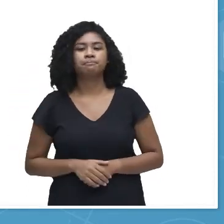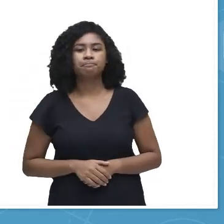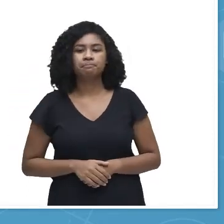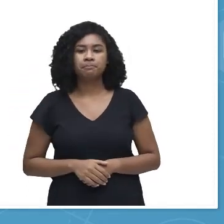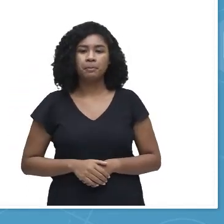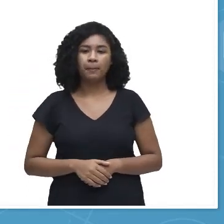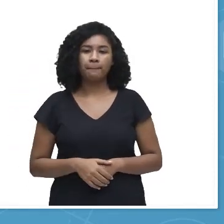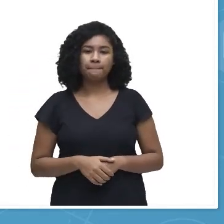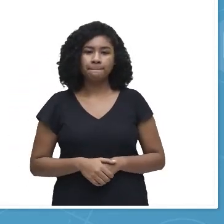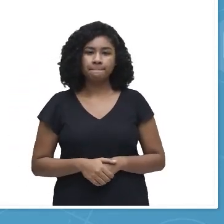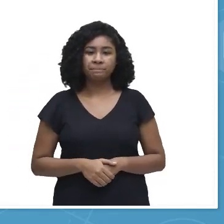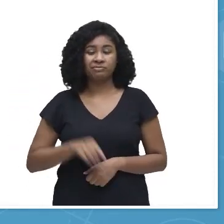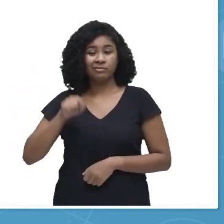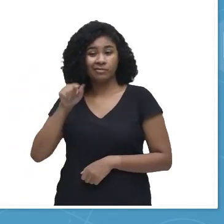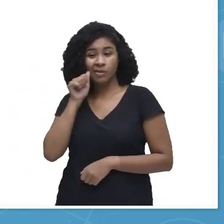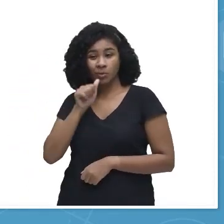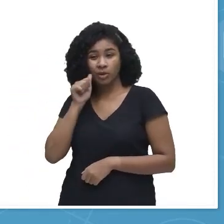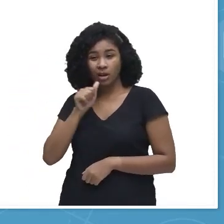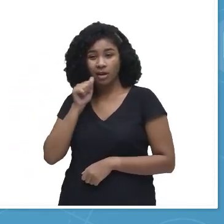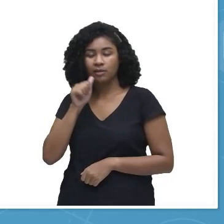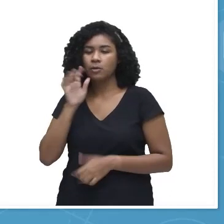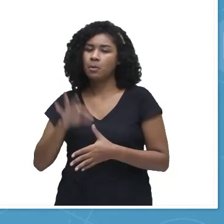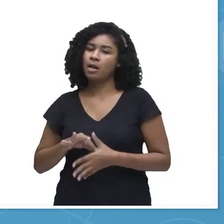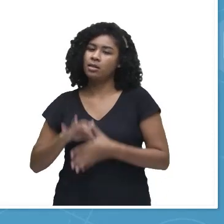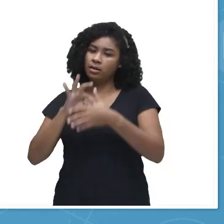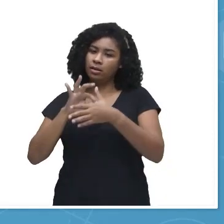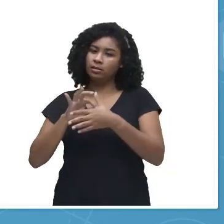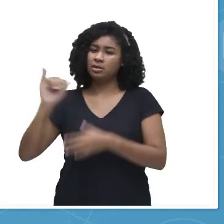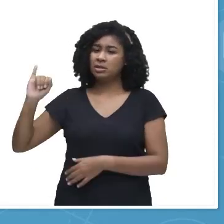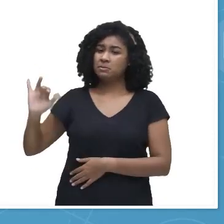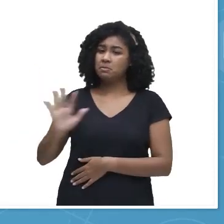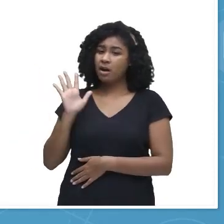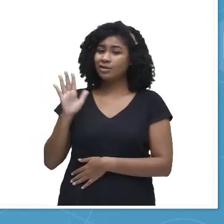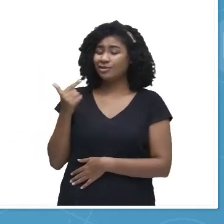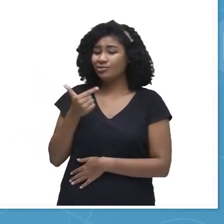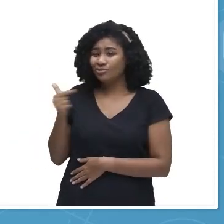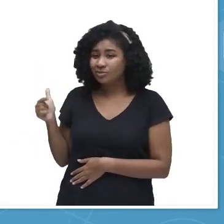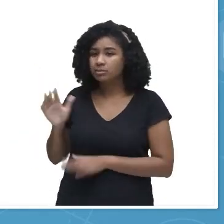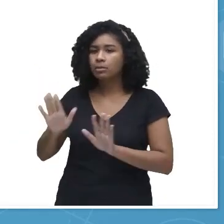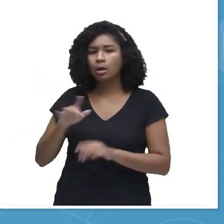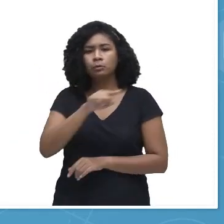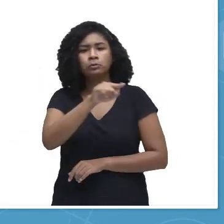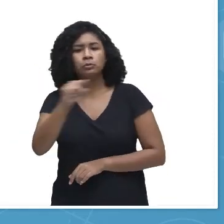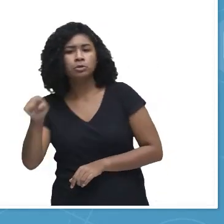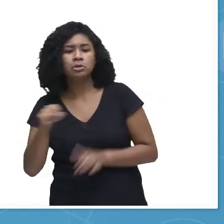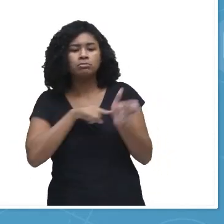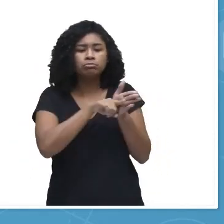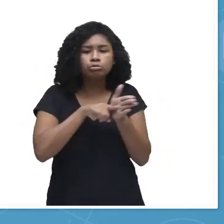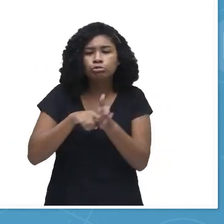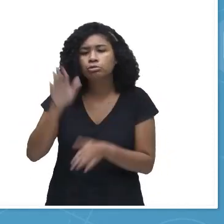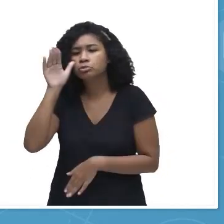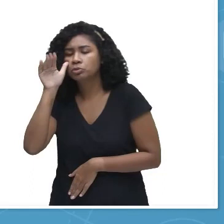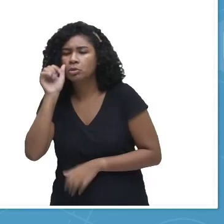XVIII. Também uma líder quilombola. Não temos a imagem aqui da Teresa de Benguela, mas vocês também podem, por curiosidade,